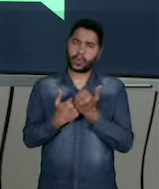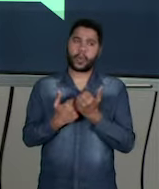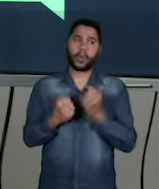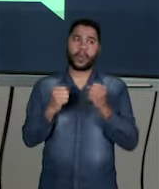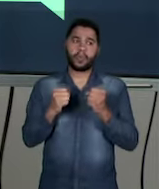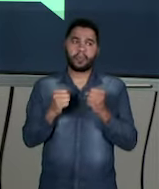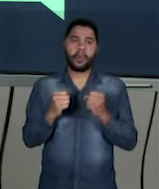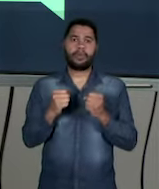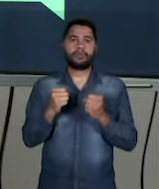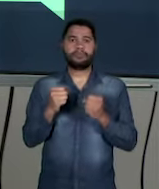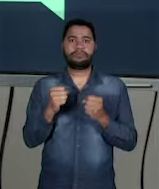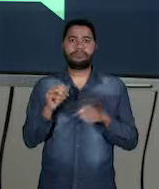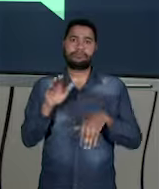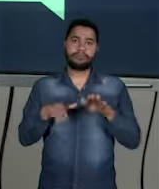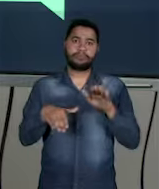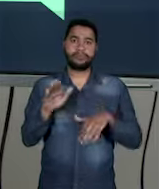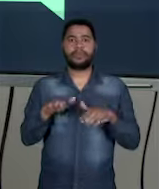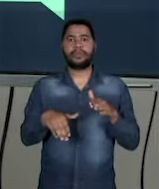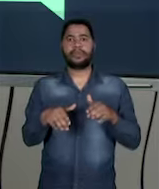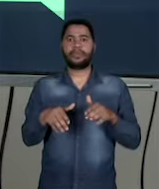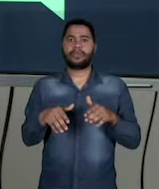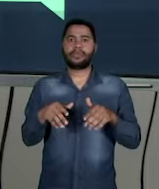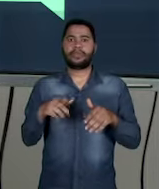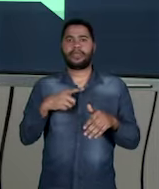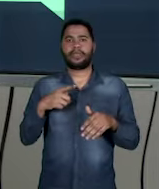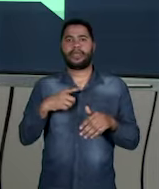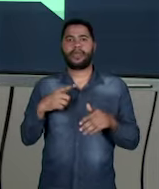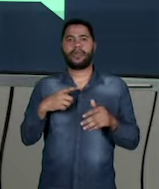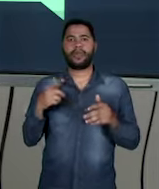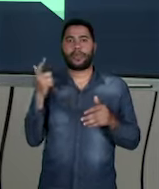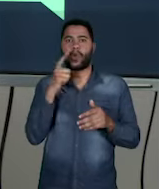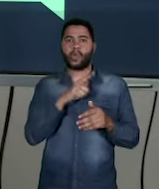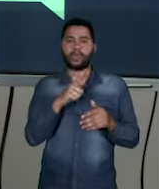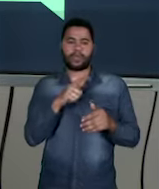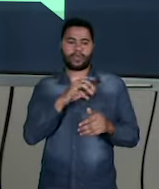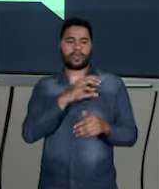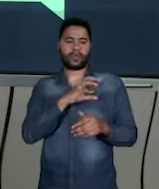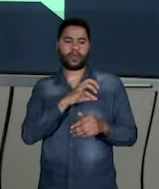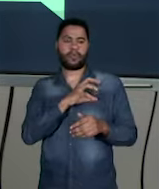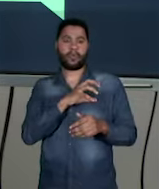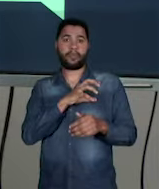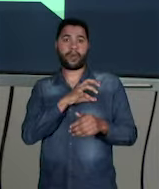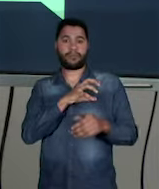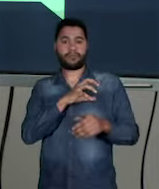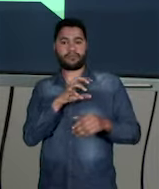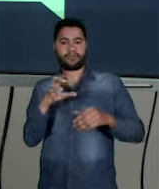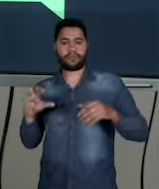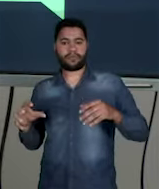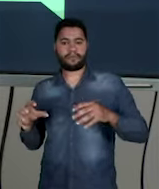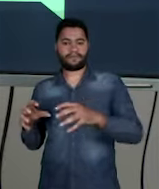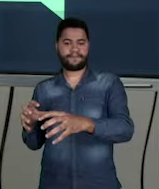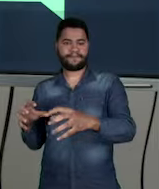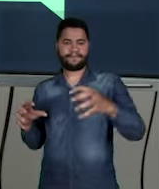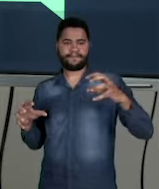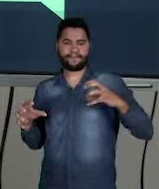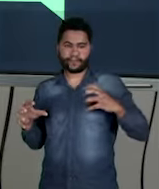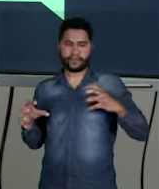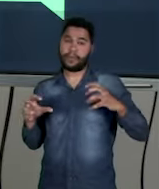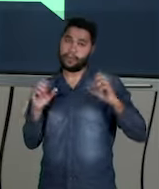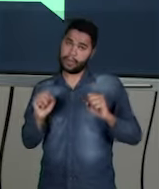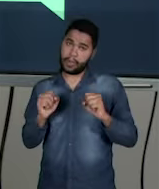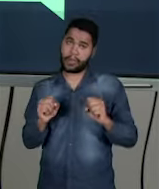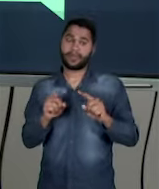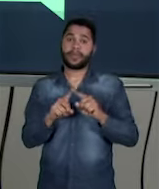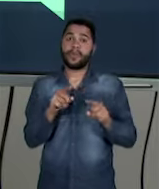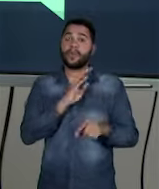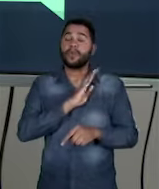pode ver inserida em alguma máquina, até receber um transplante, mas é um tempo mais limitado. Então, o coração, ele